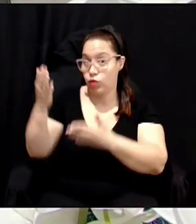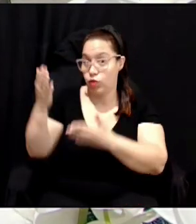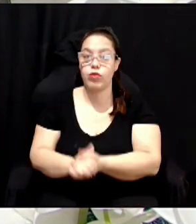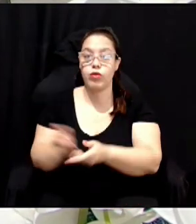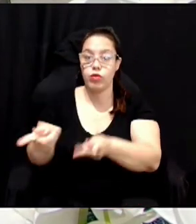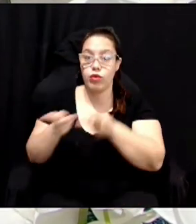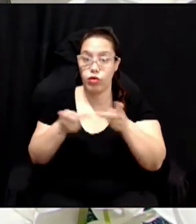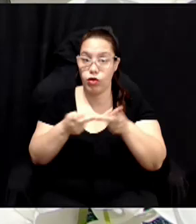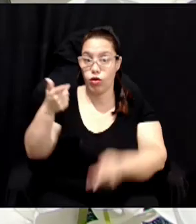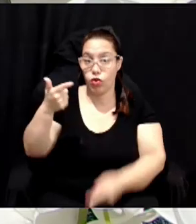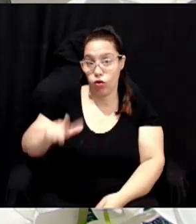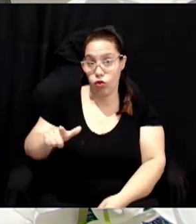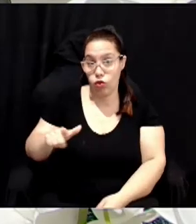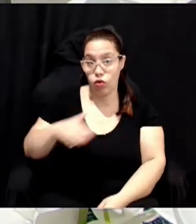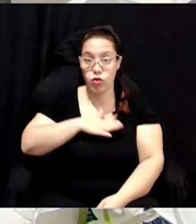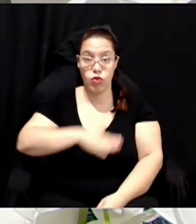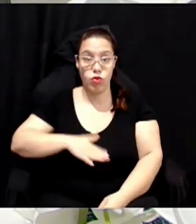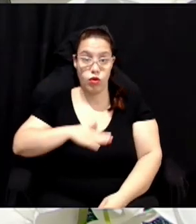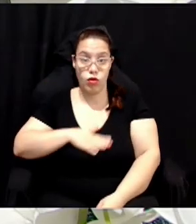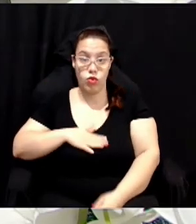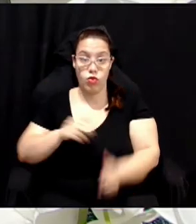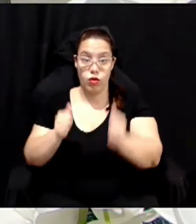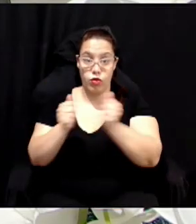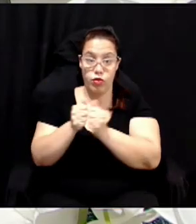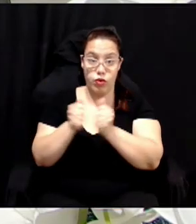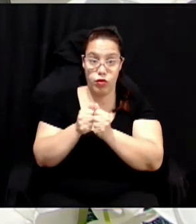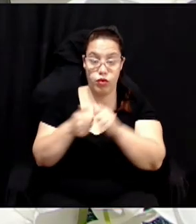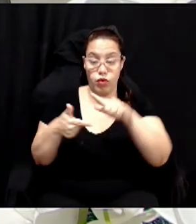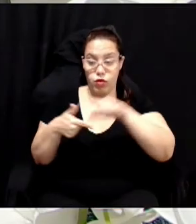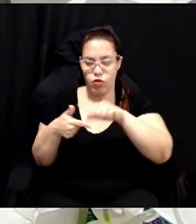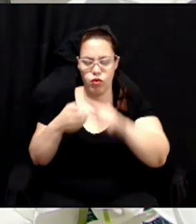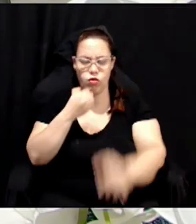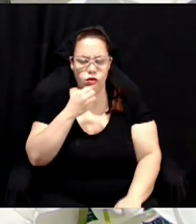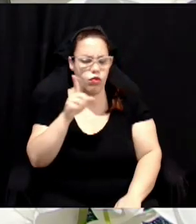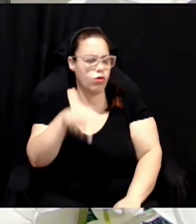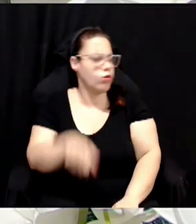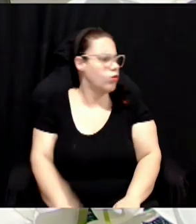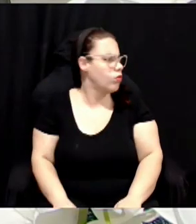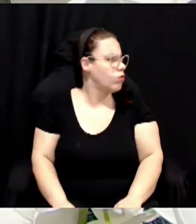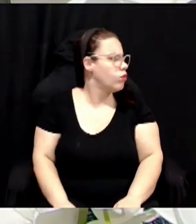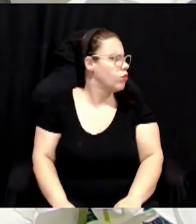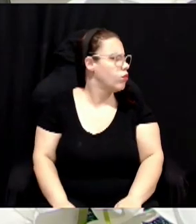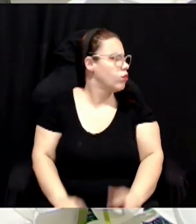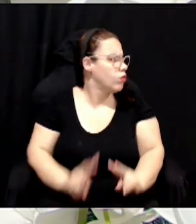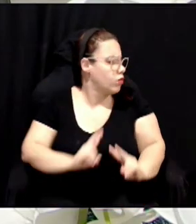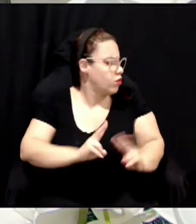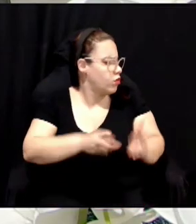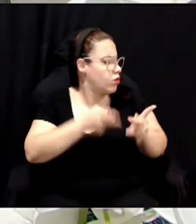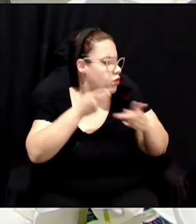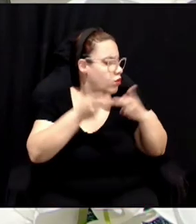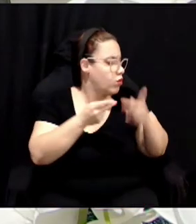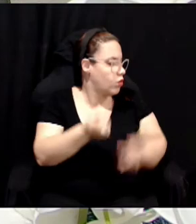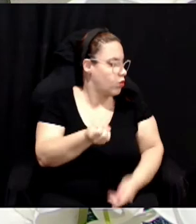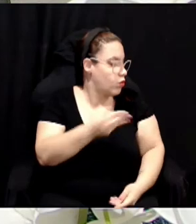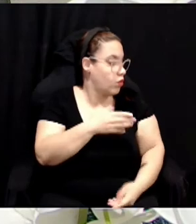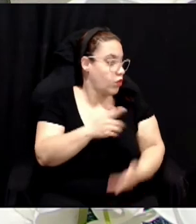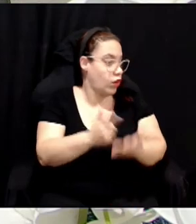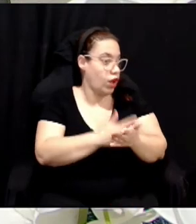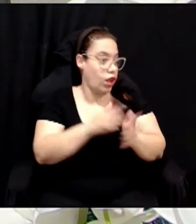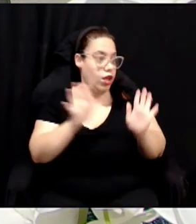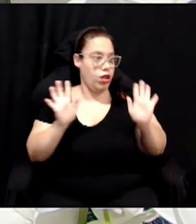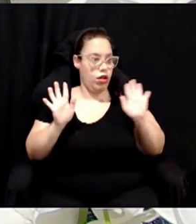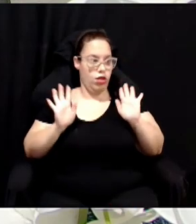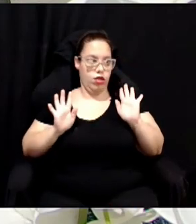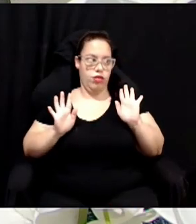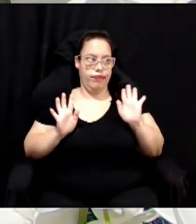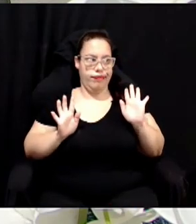É sempre um prazer participar com vocês aqui desse quadro. Bom, vamos lá. Sempre quando a gente fala novos livros, as pessoas já, opa, o que será